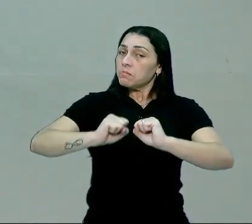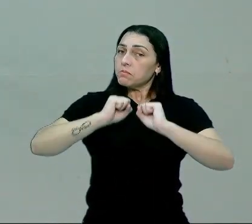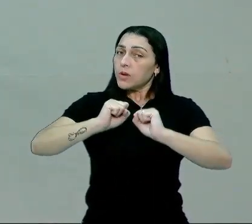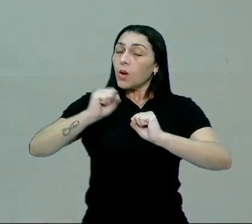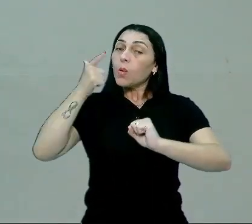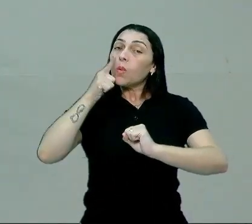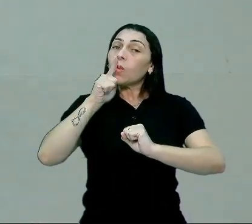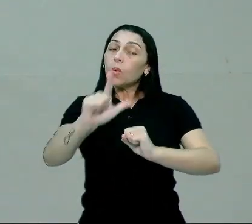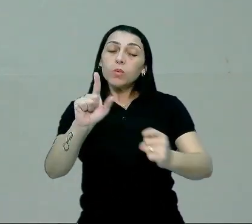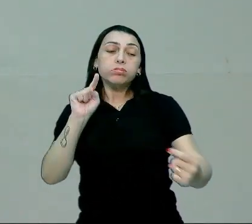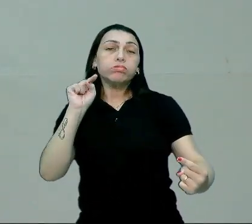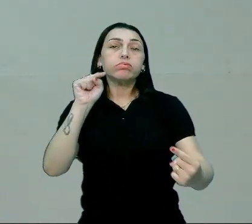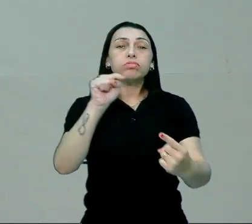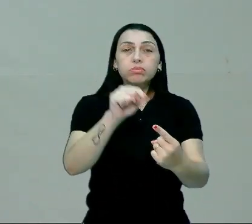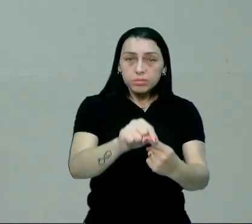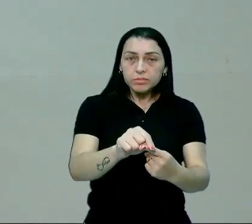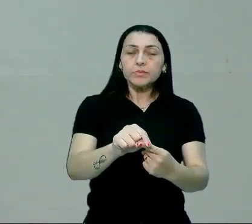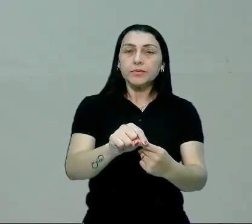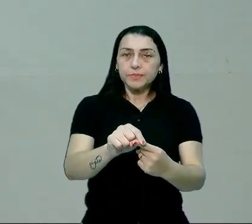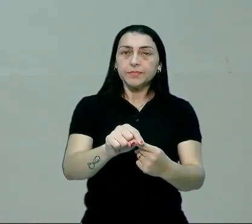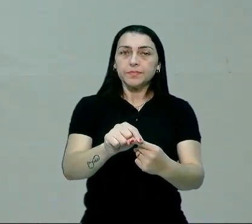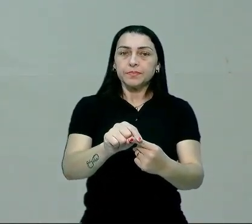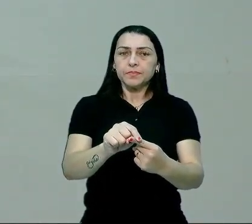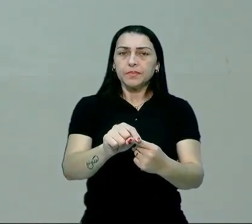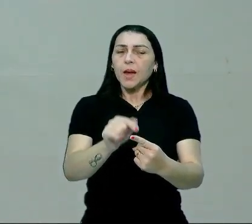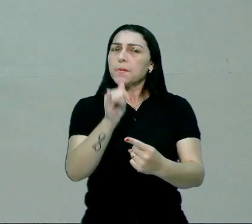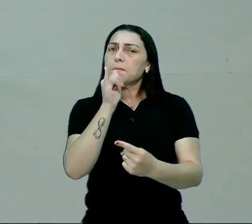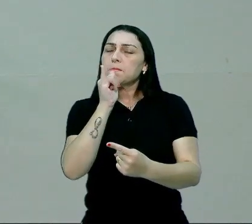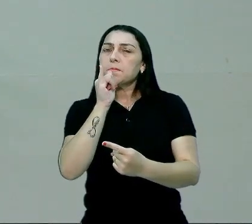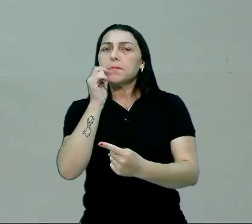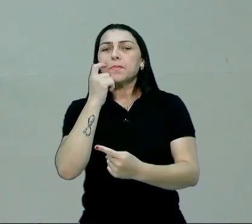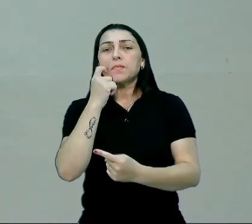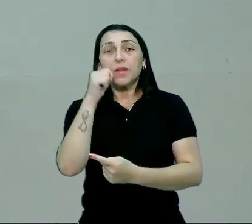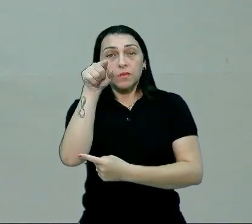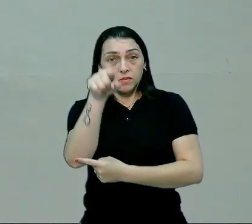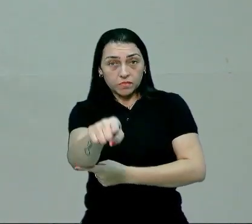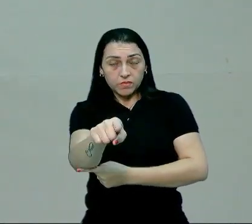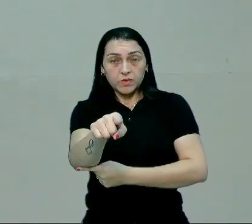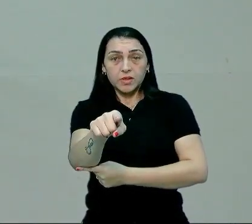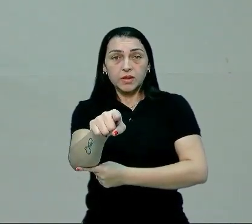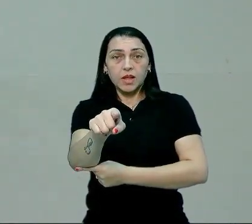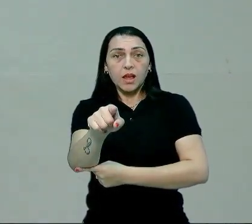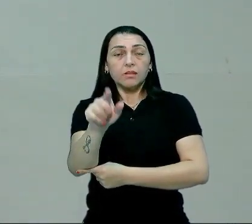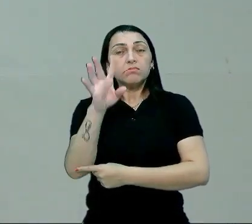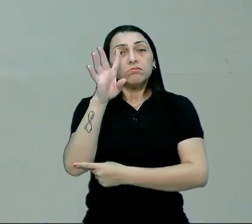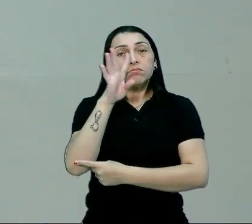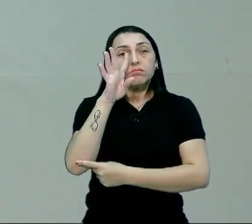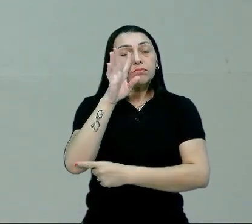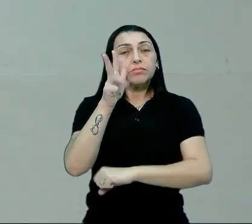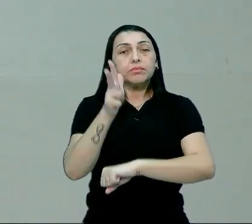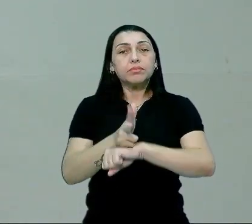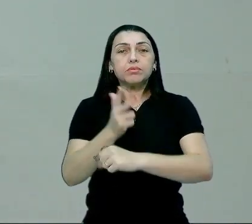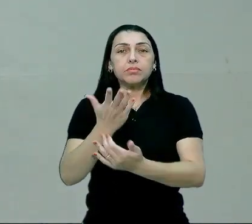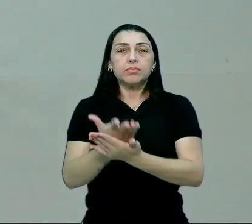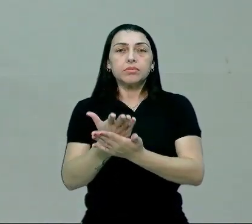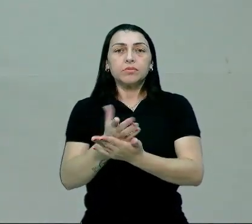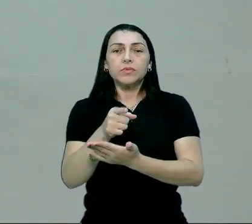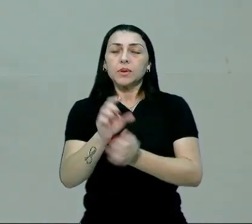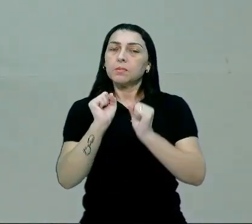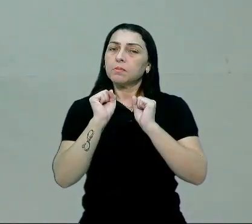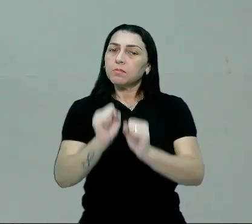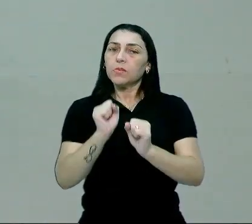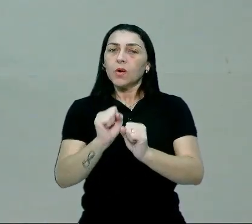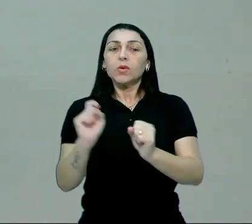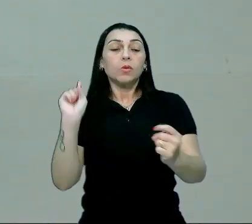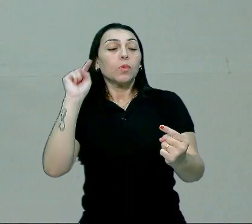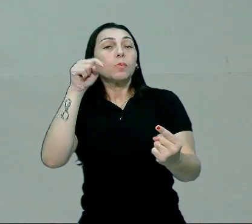poder alcançar essa finalidade. Então, por exemplo, você que está acompanhando esta videoaula, você pode ter